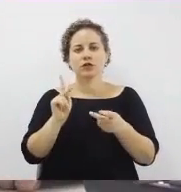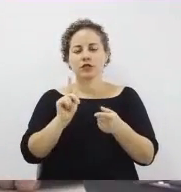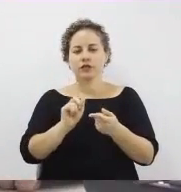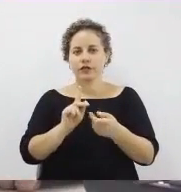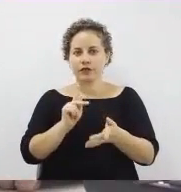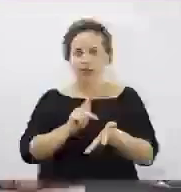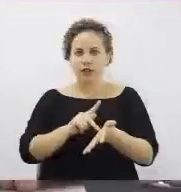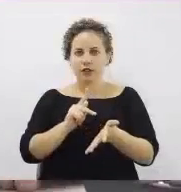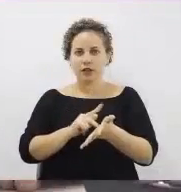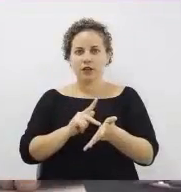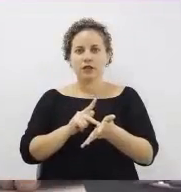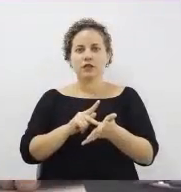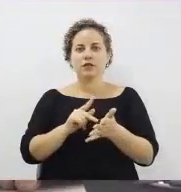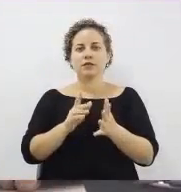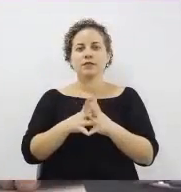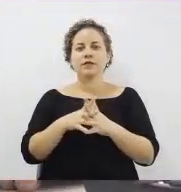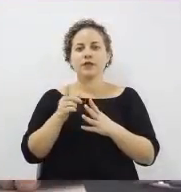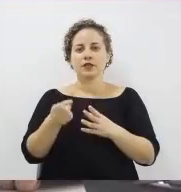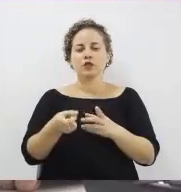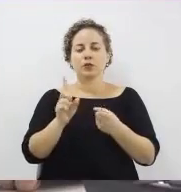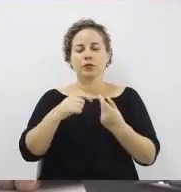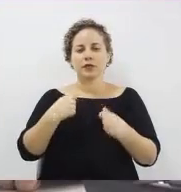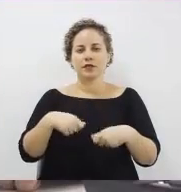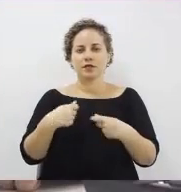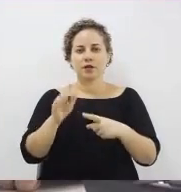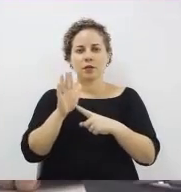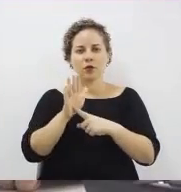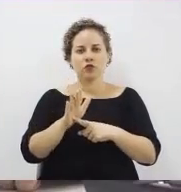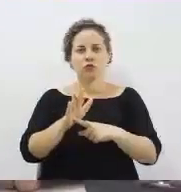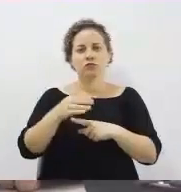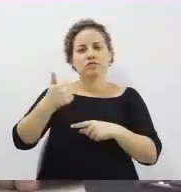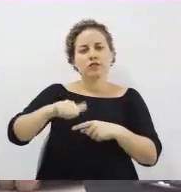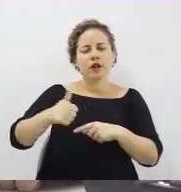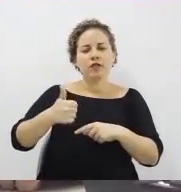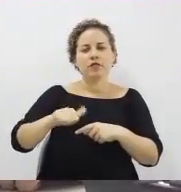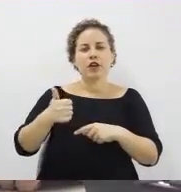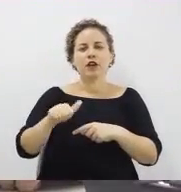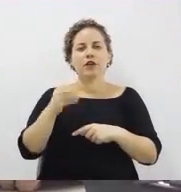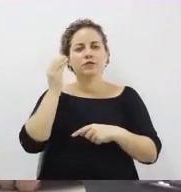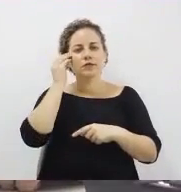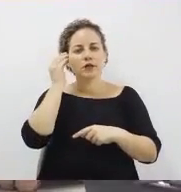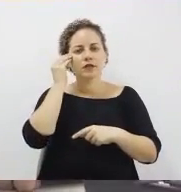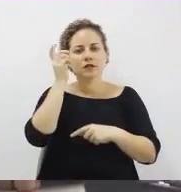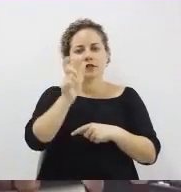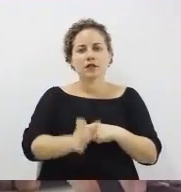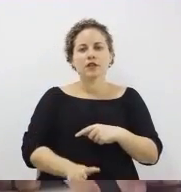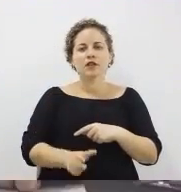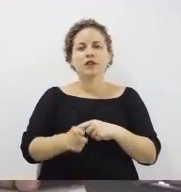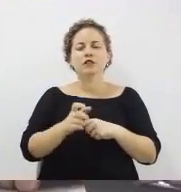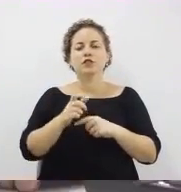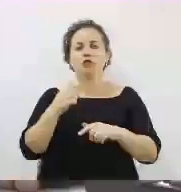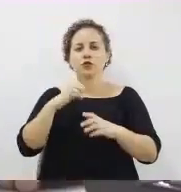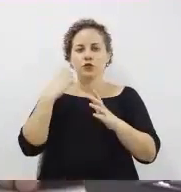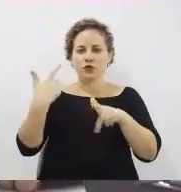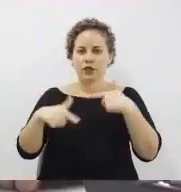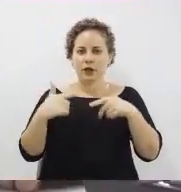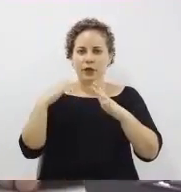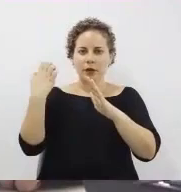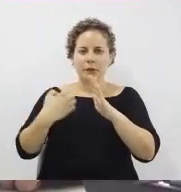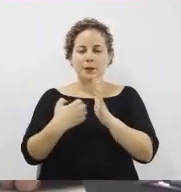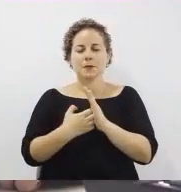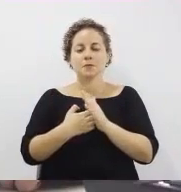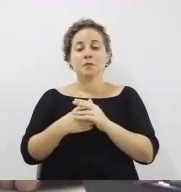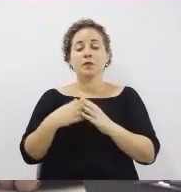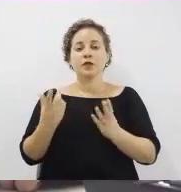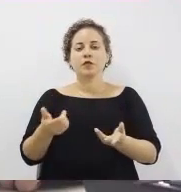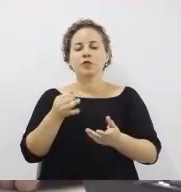como uma medição, como um indicador para saber como os clientes enxergam as atividades da companhia. Vamos a um exemplo